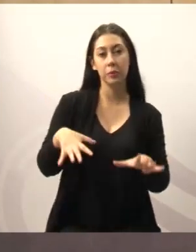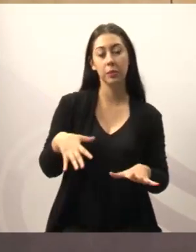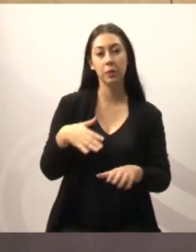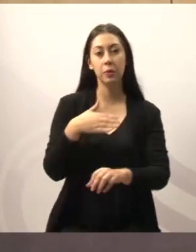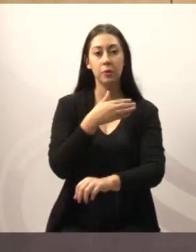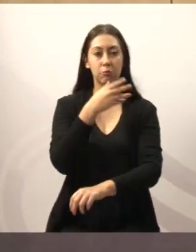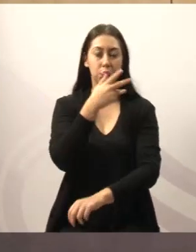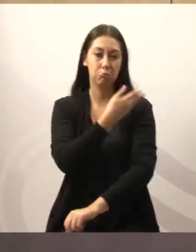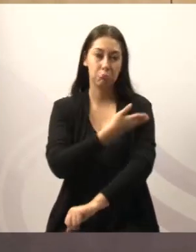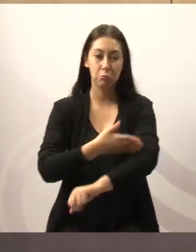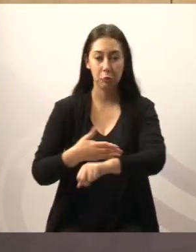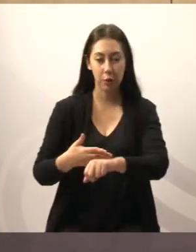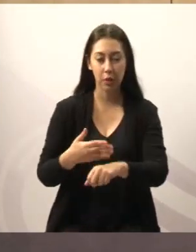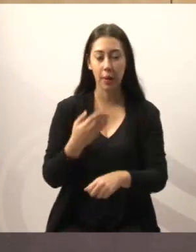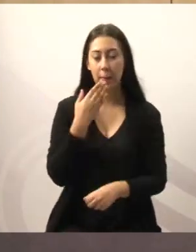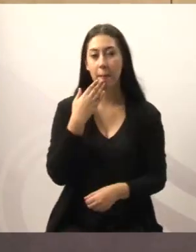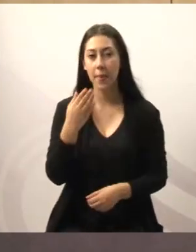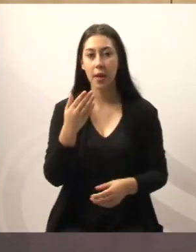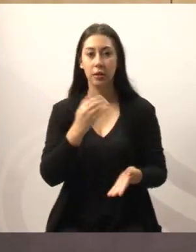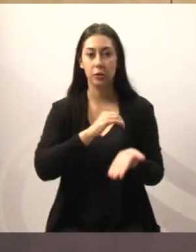de presença.